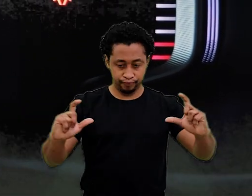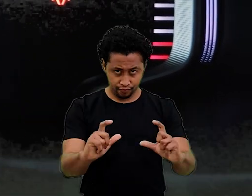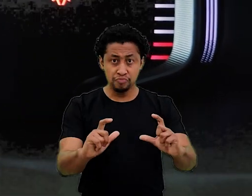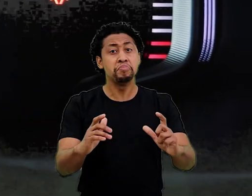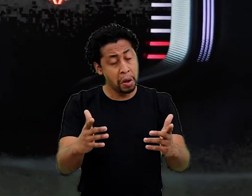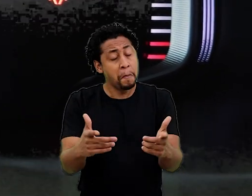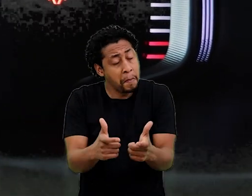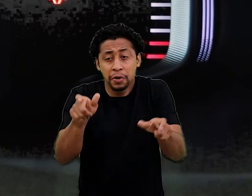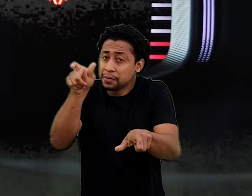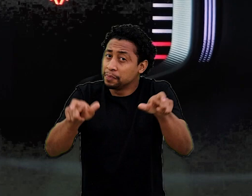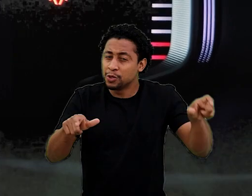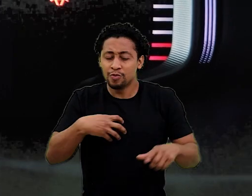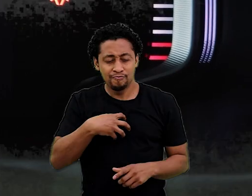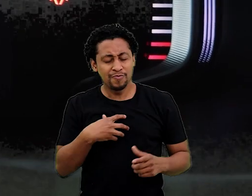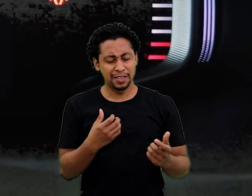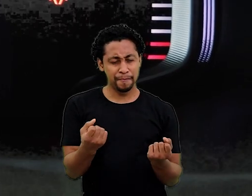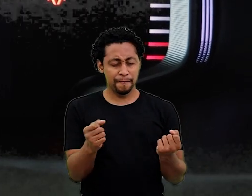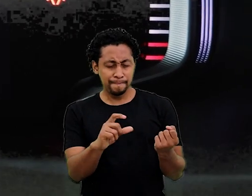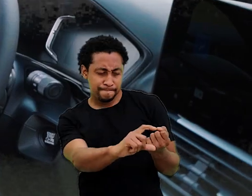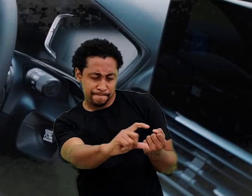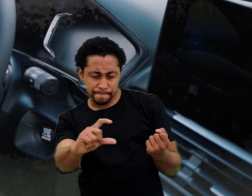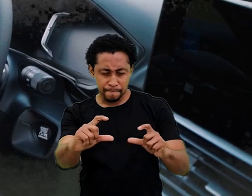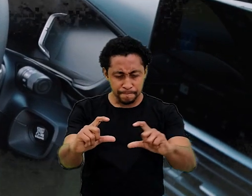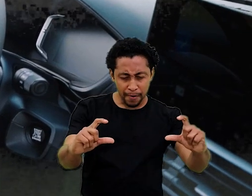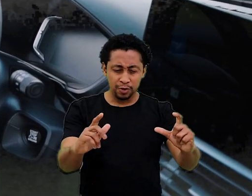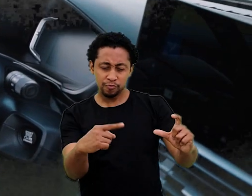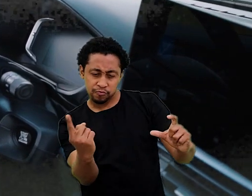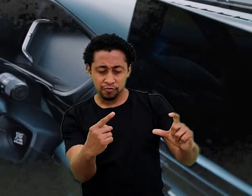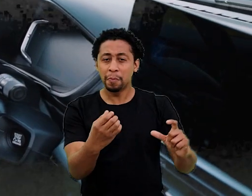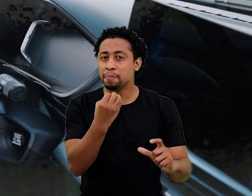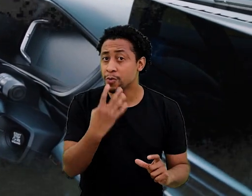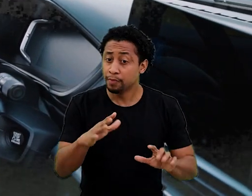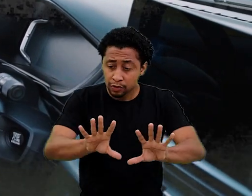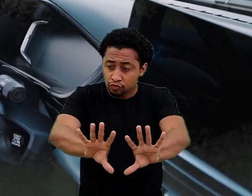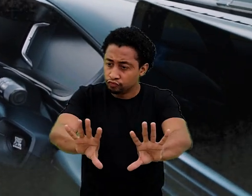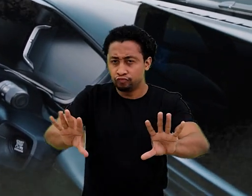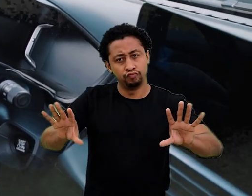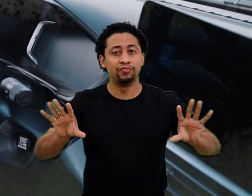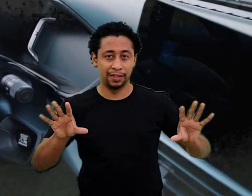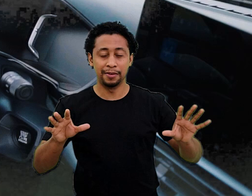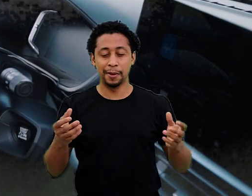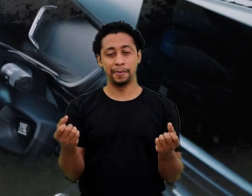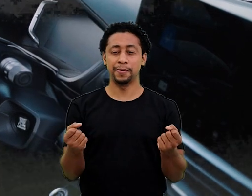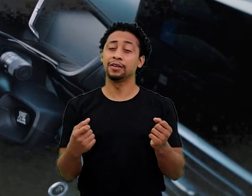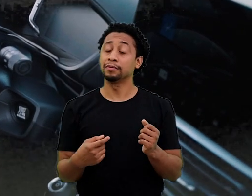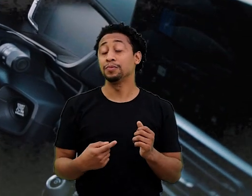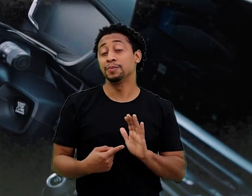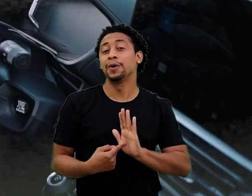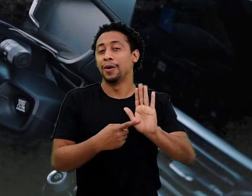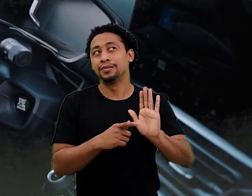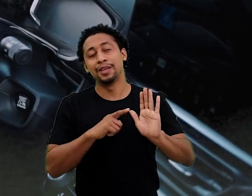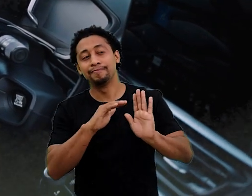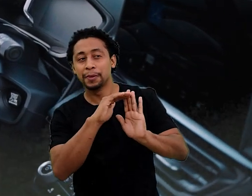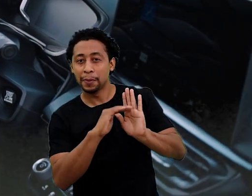para algumas pessoas, pode ser um toque interessante de design. Mas é uma cabine que aí tem a sua, vamos dizer assim, ela vai expor algumas das limitações, vamos dizer assim,